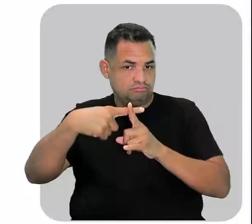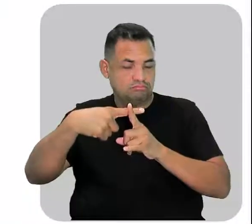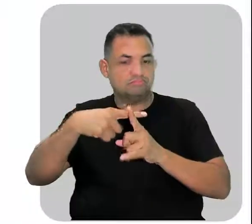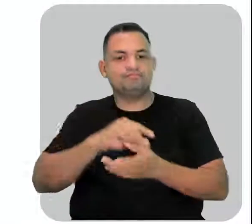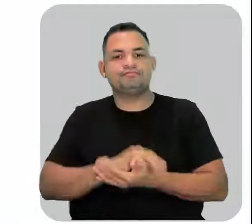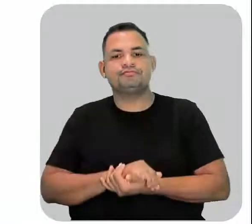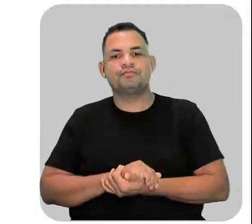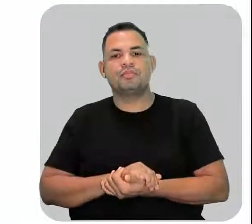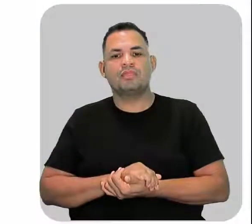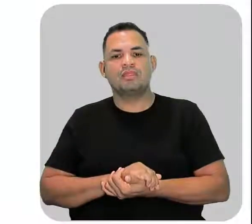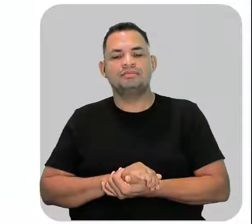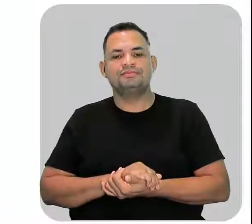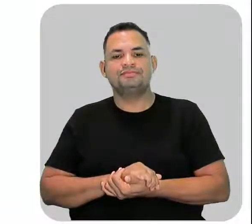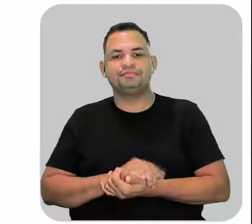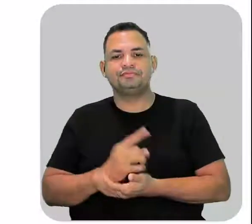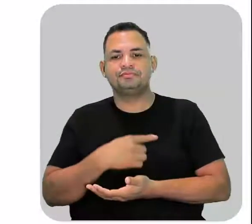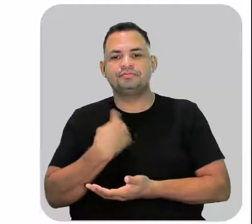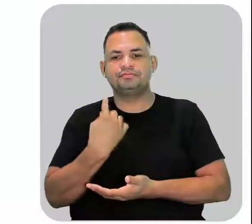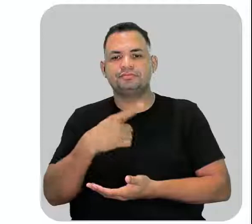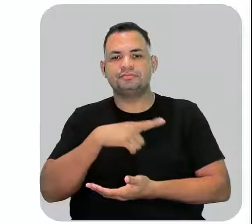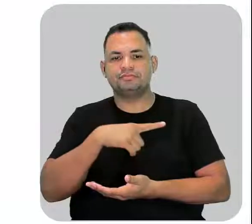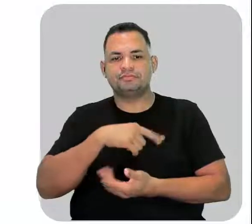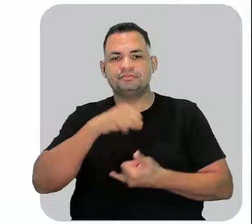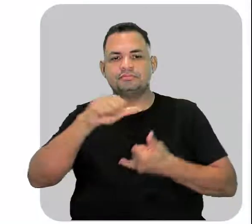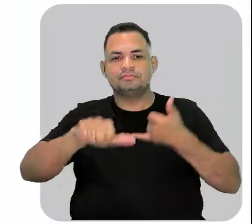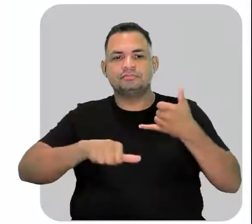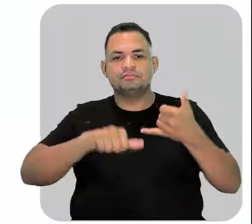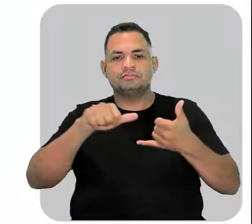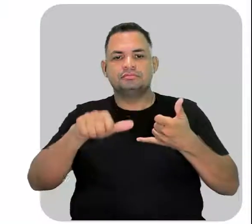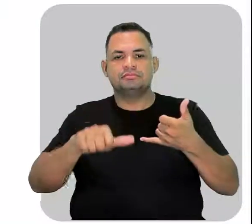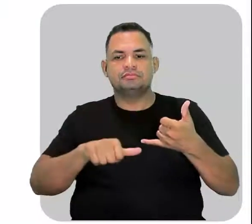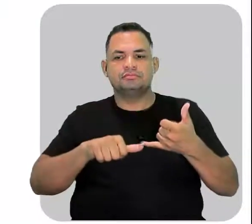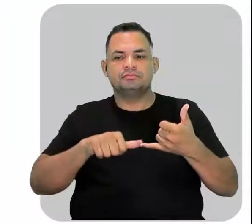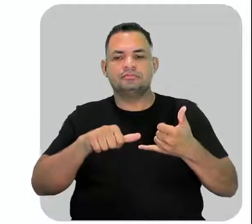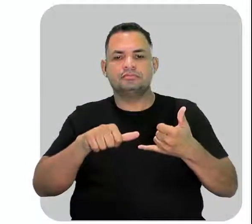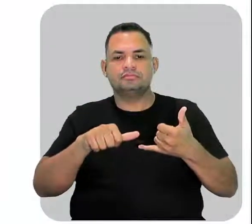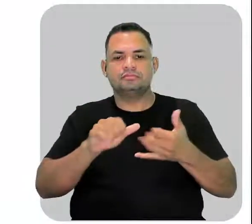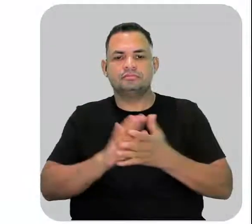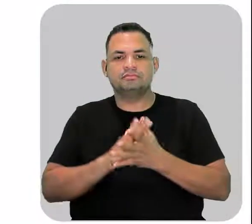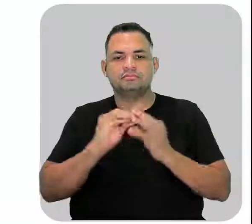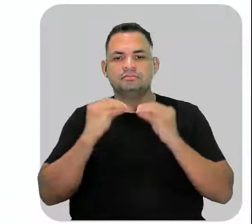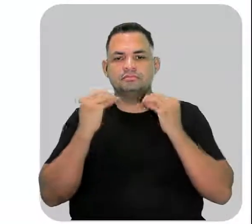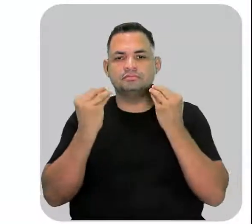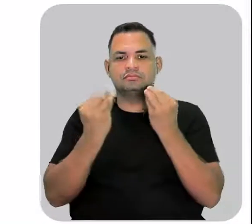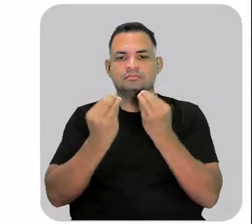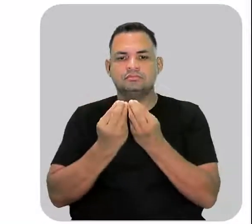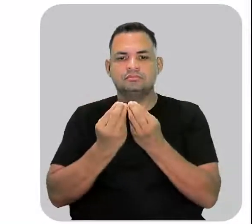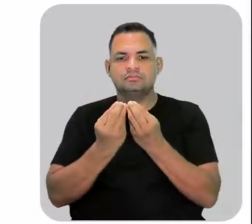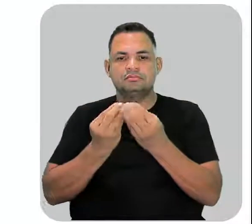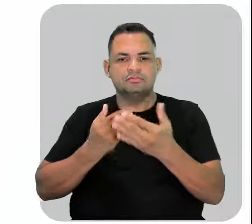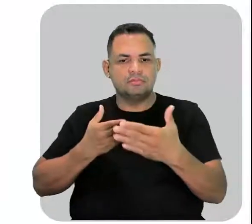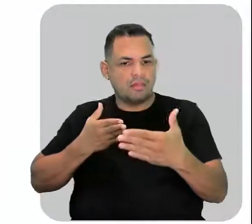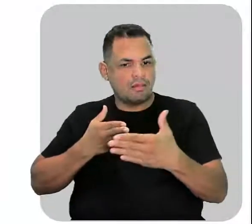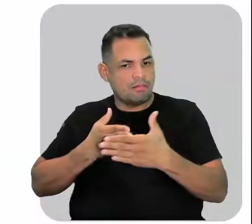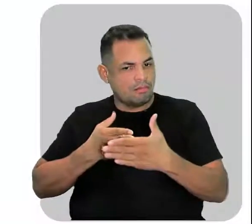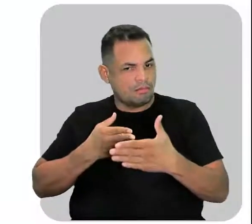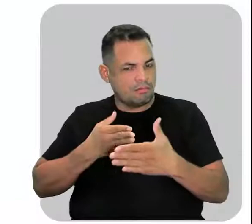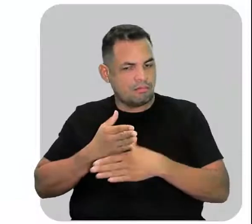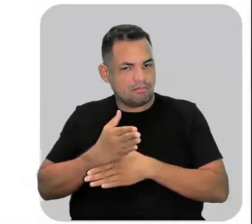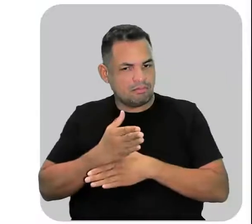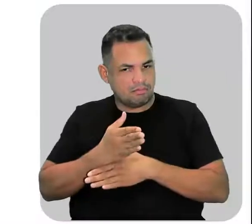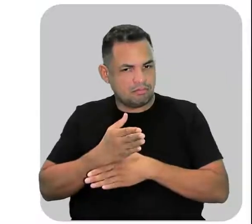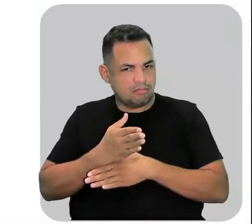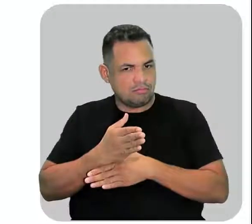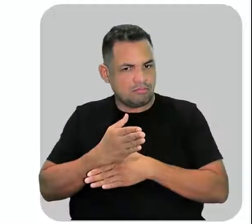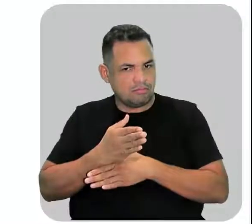adição. Aqui nós teremos reações aonde as substâncias irão entrar dentro